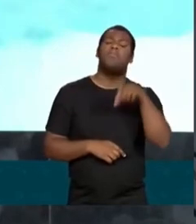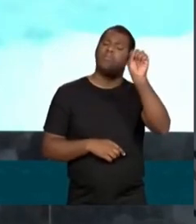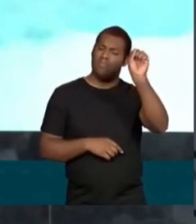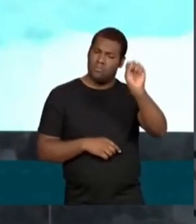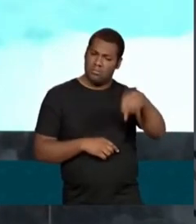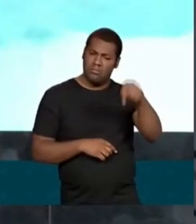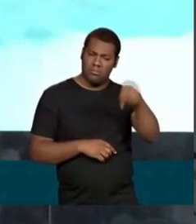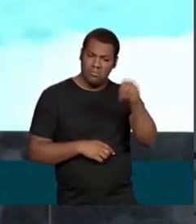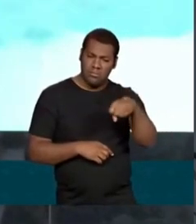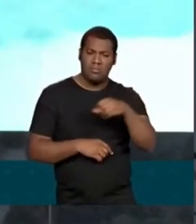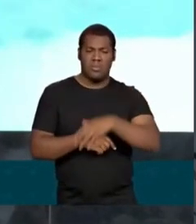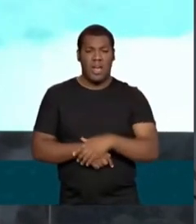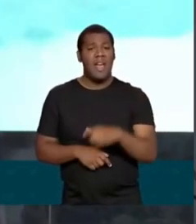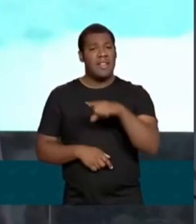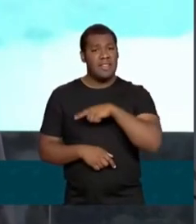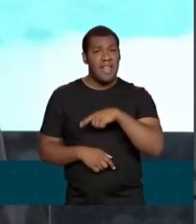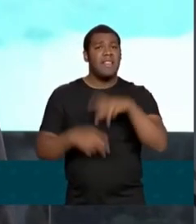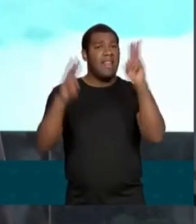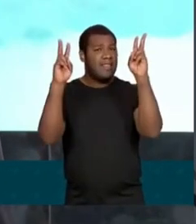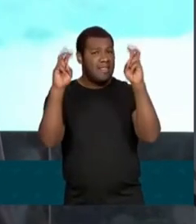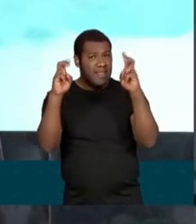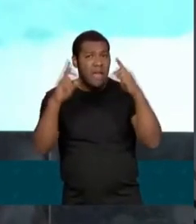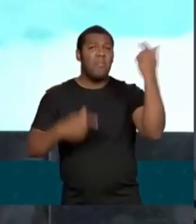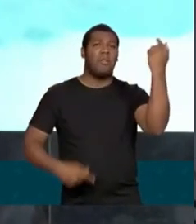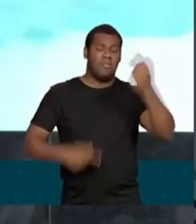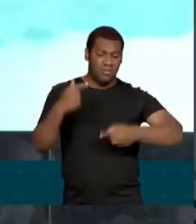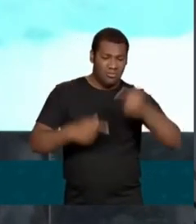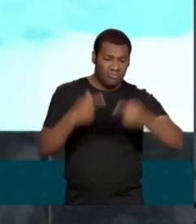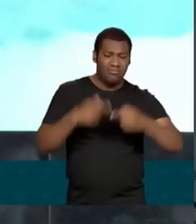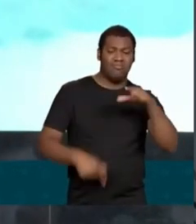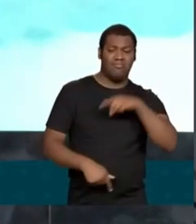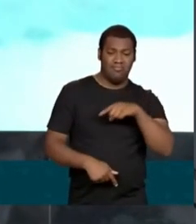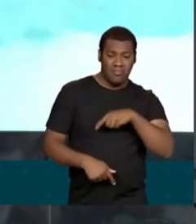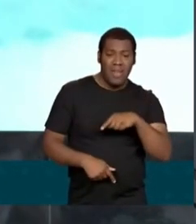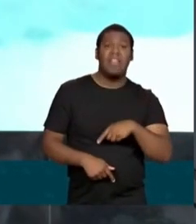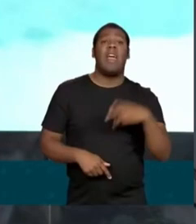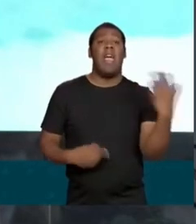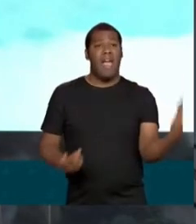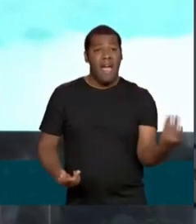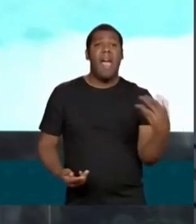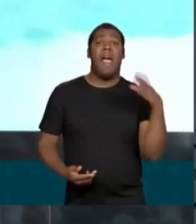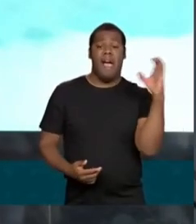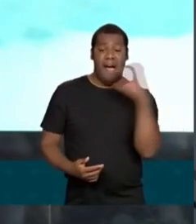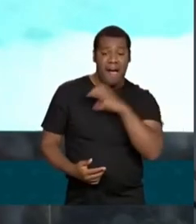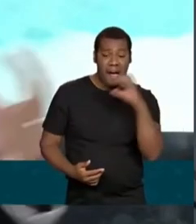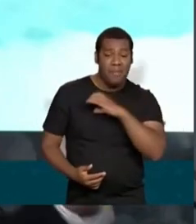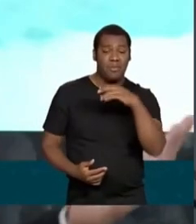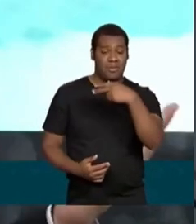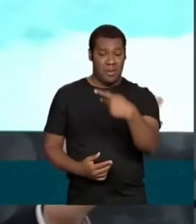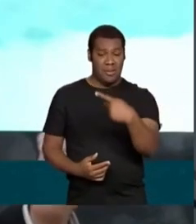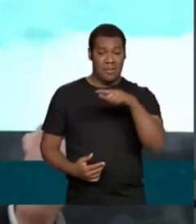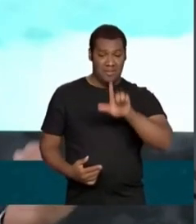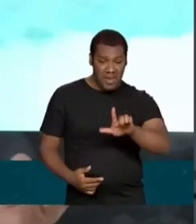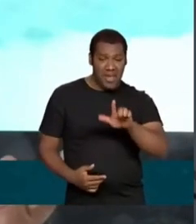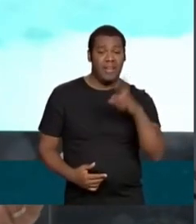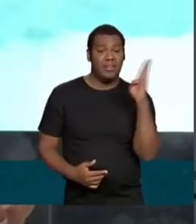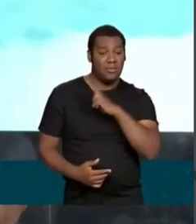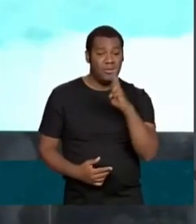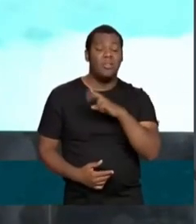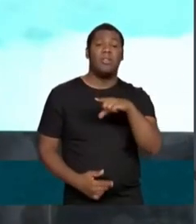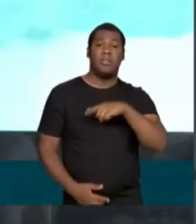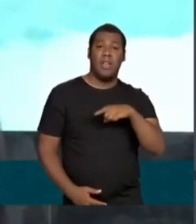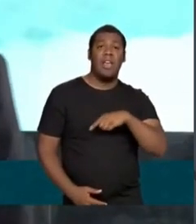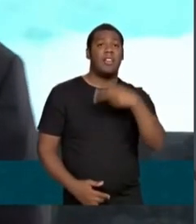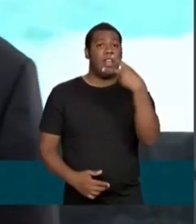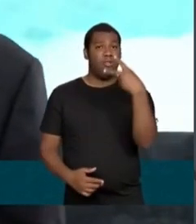um tema que tem um grande consenso de debates lá na casa a gente vai poder tramitar mais rapidamente com pele de urgência ele tem duas MP